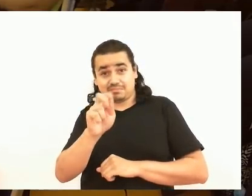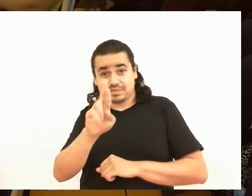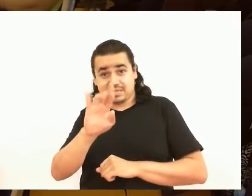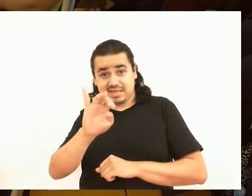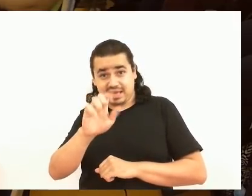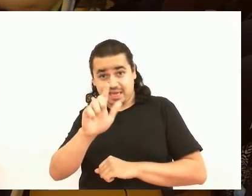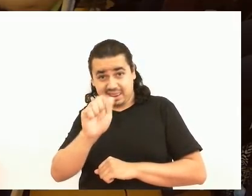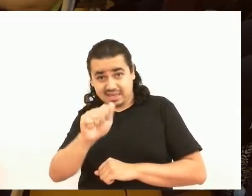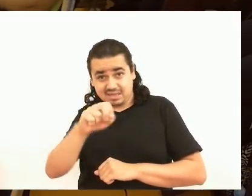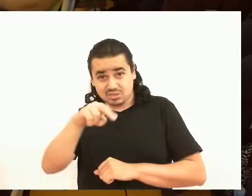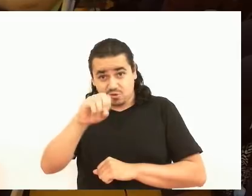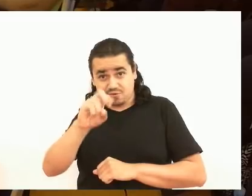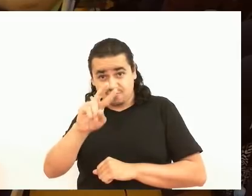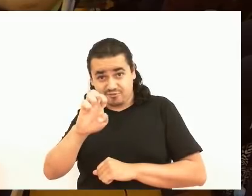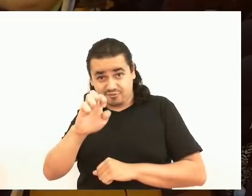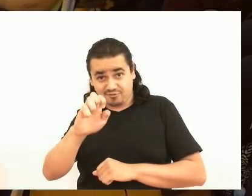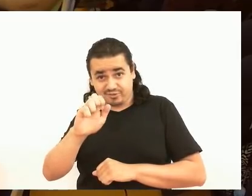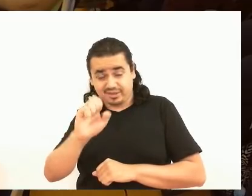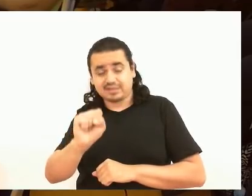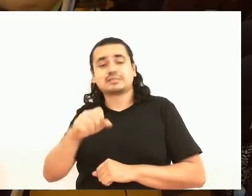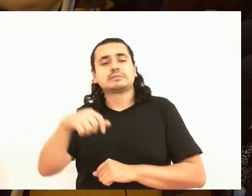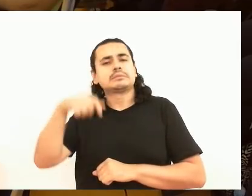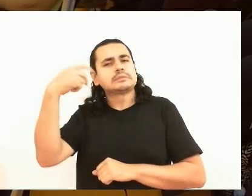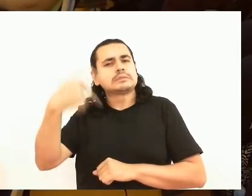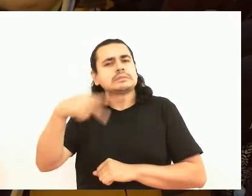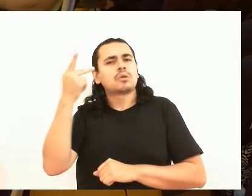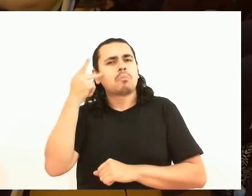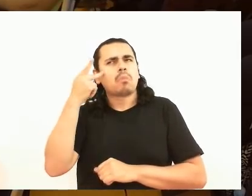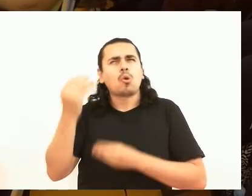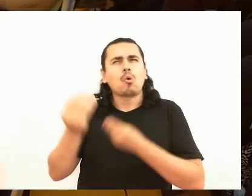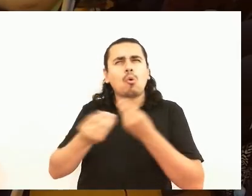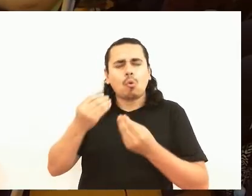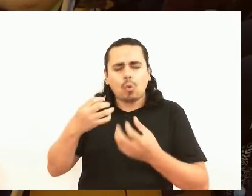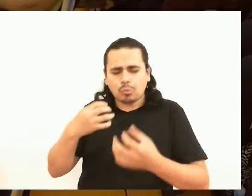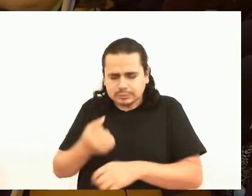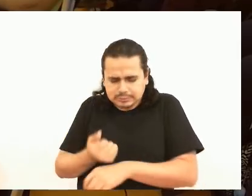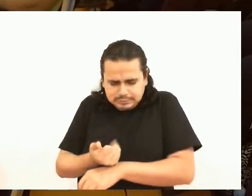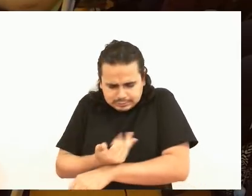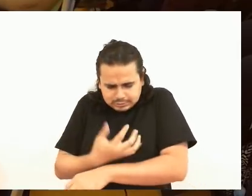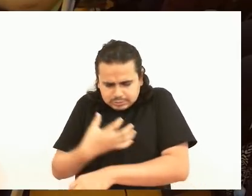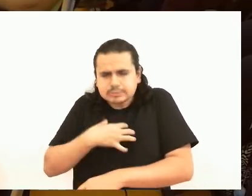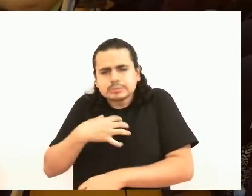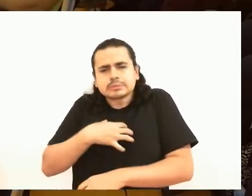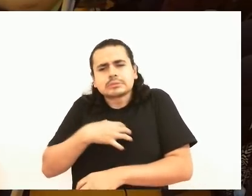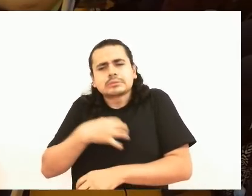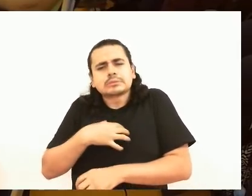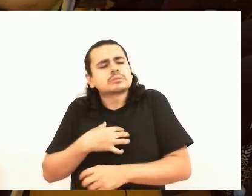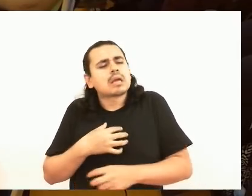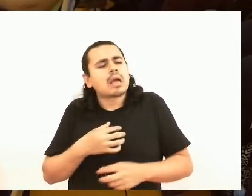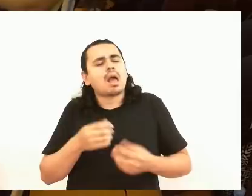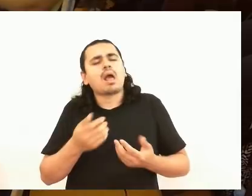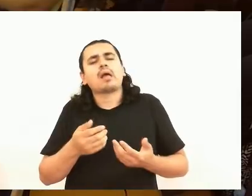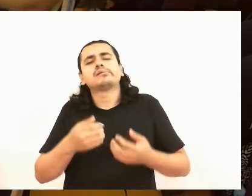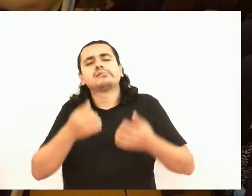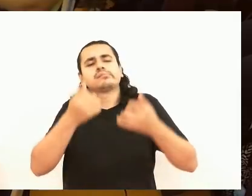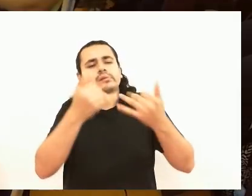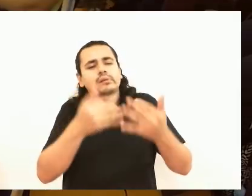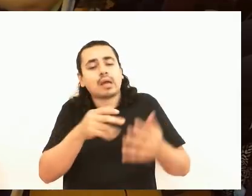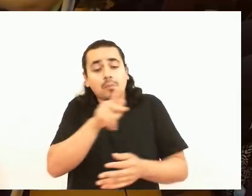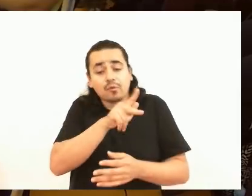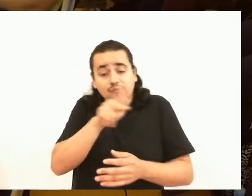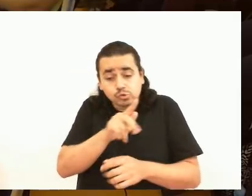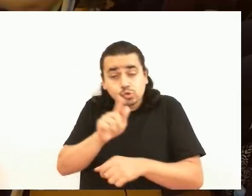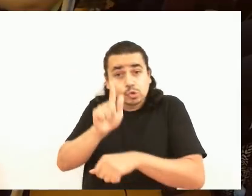paulo ela pergunta como sensibilizar os gestores e professores que atuam no ensino fundamental para a